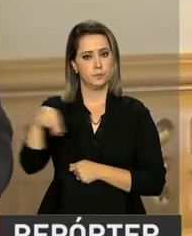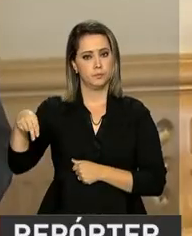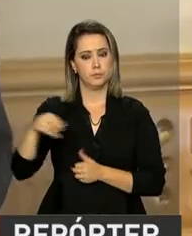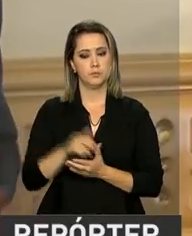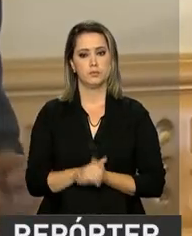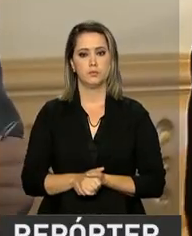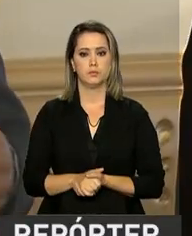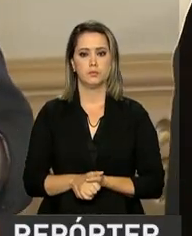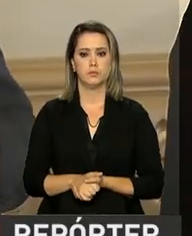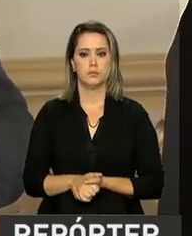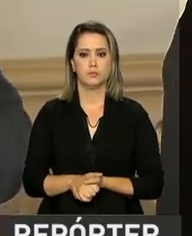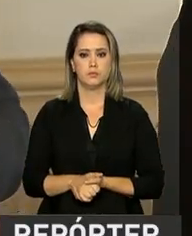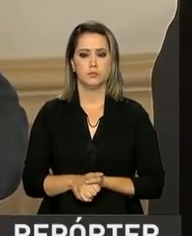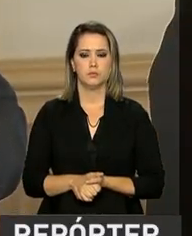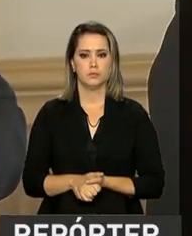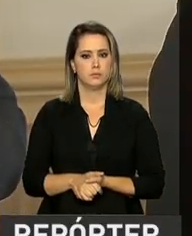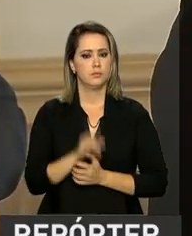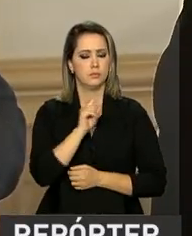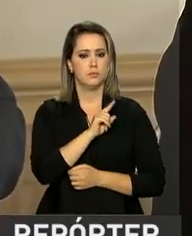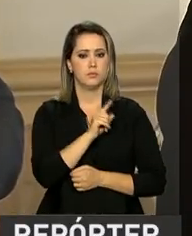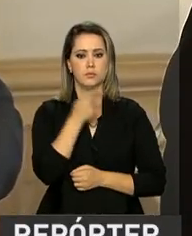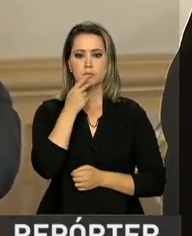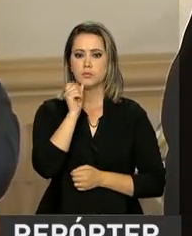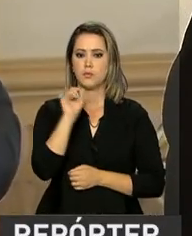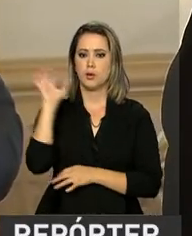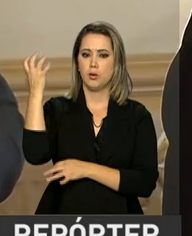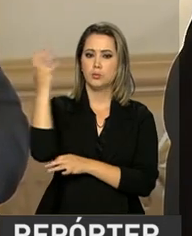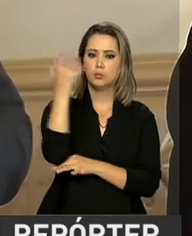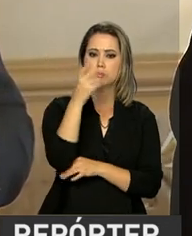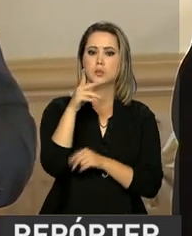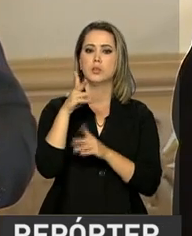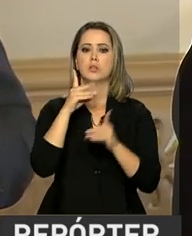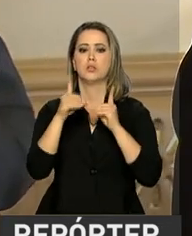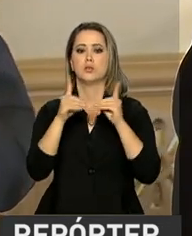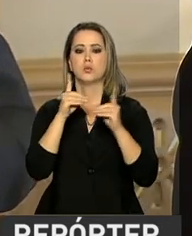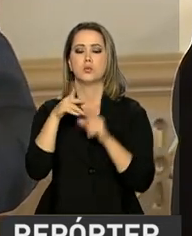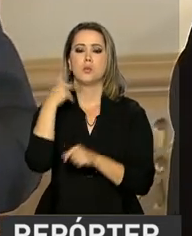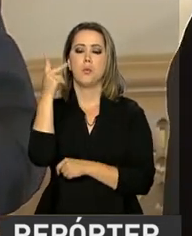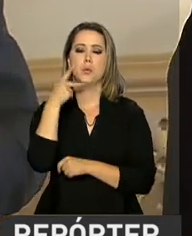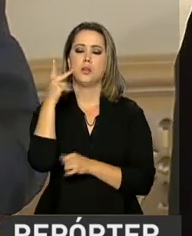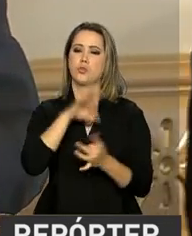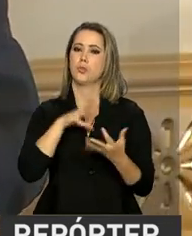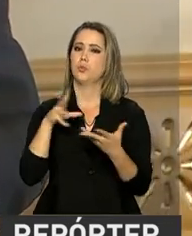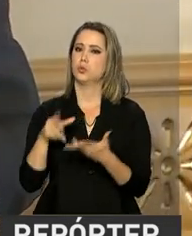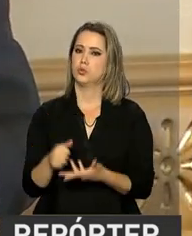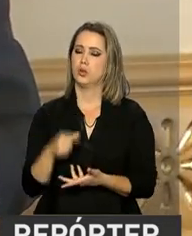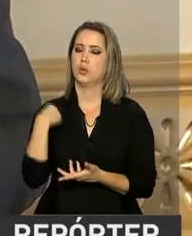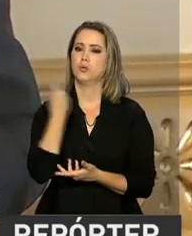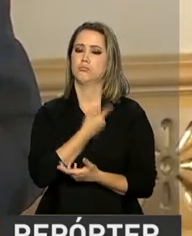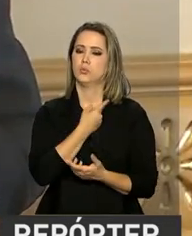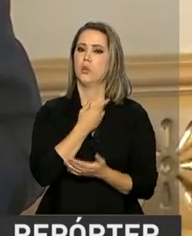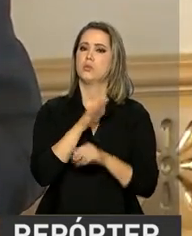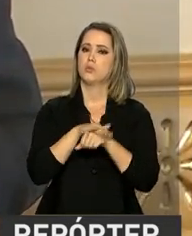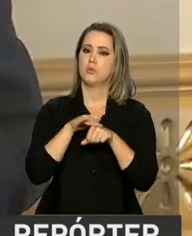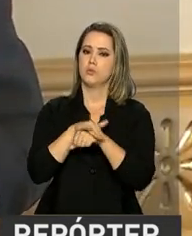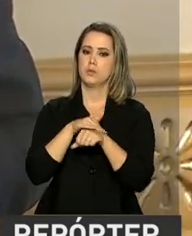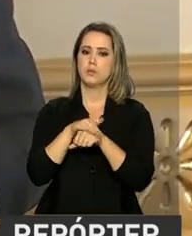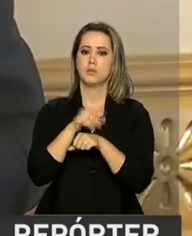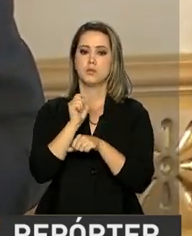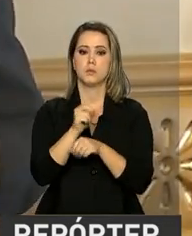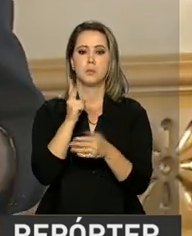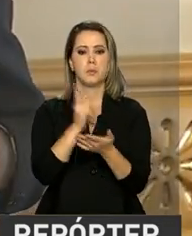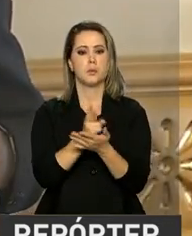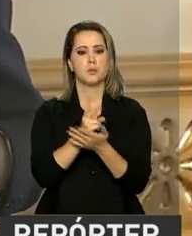Temas como cooperação econômica, meio ambiente e até o diálogo político de natureza internacional foram tratados,